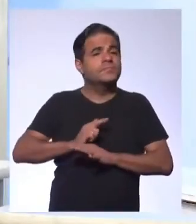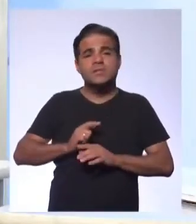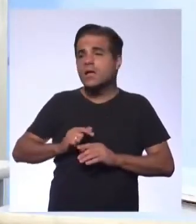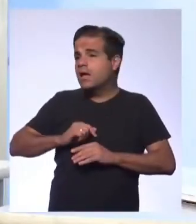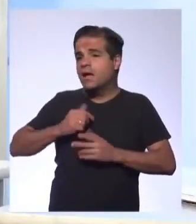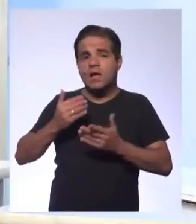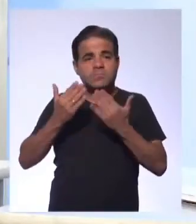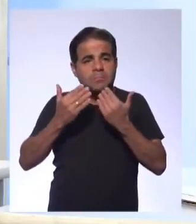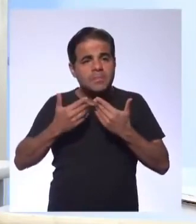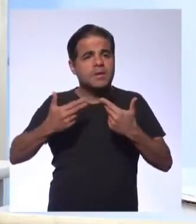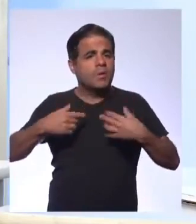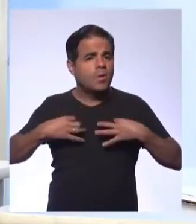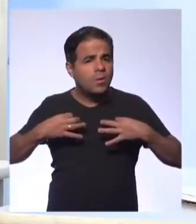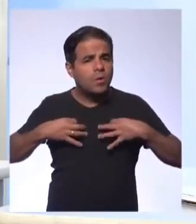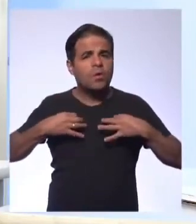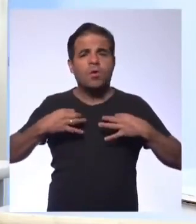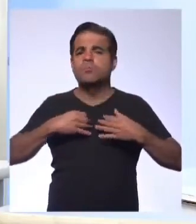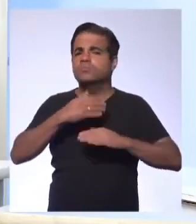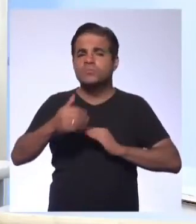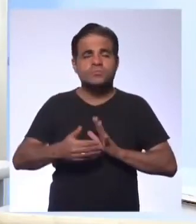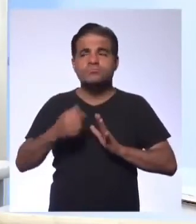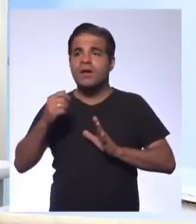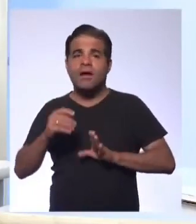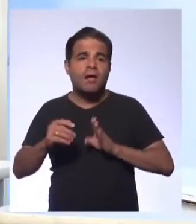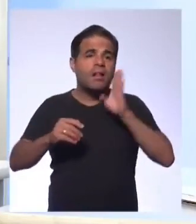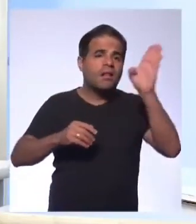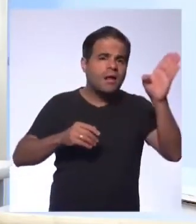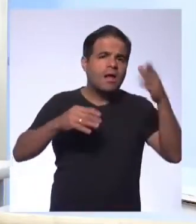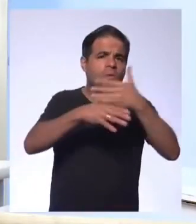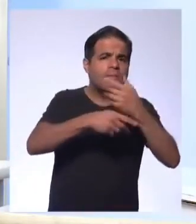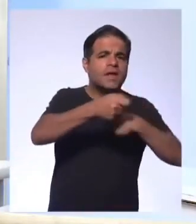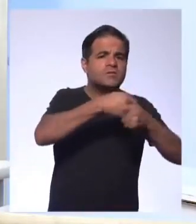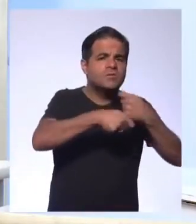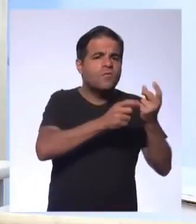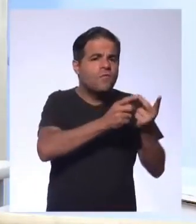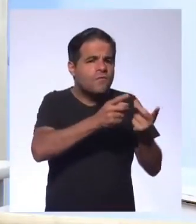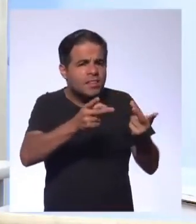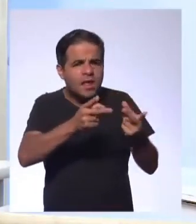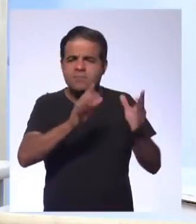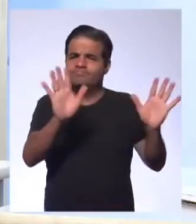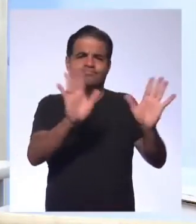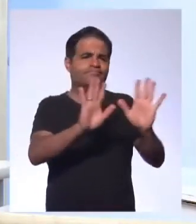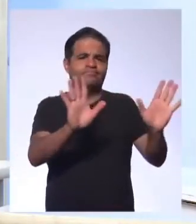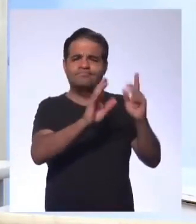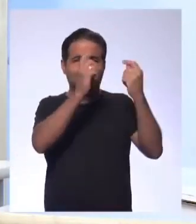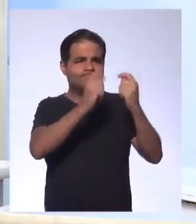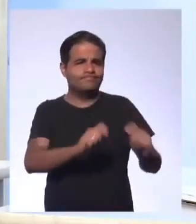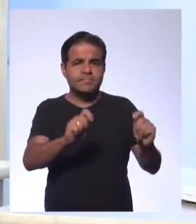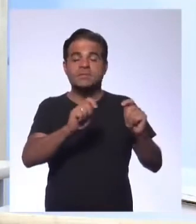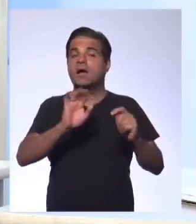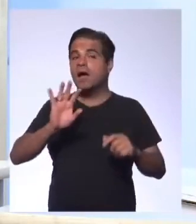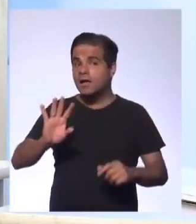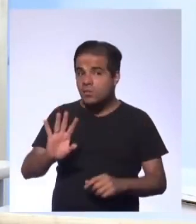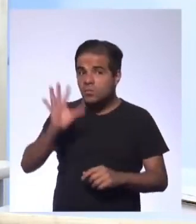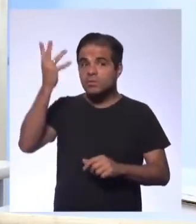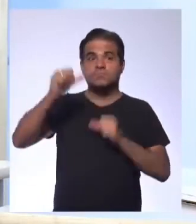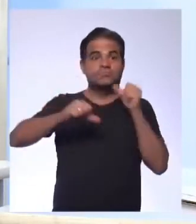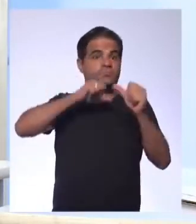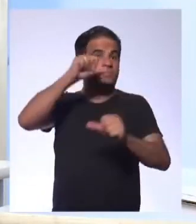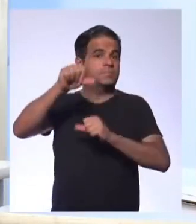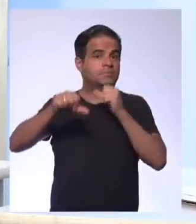eles precisam. Então, eles não precisam ficar mais indo para as cidades fazer comércio. Aí acontece um fenômeno econômico. Dá uma olhadinha,